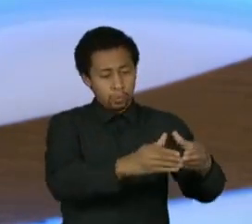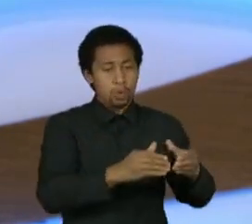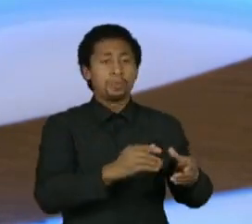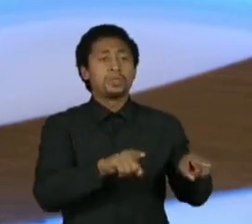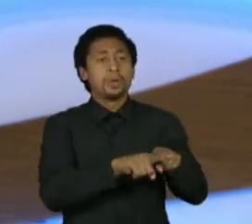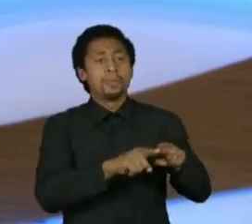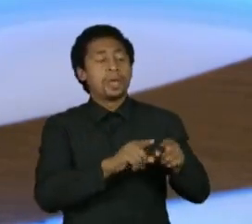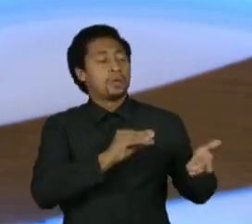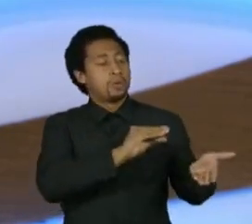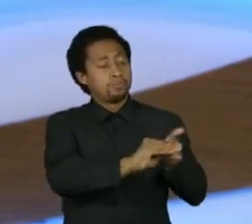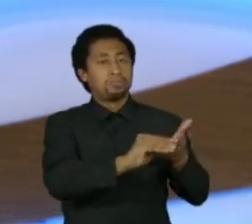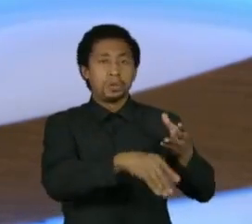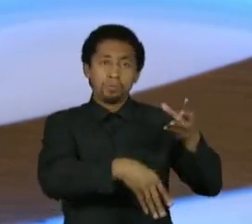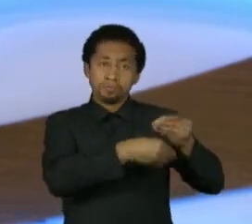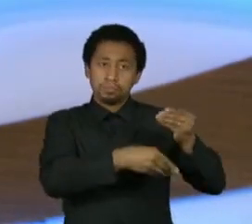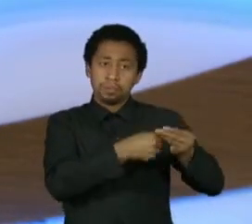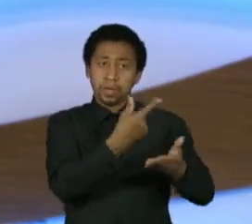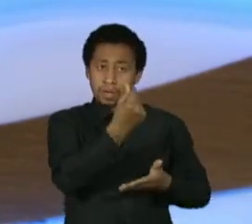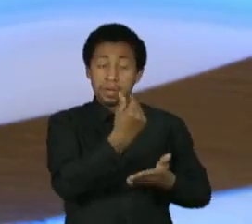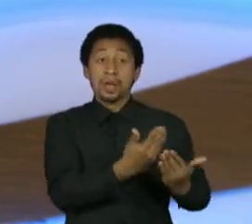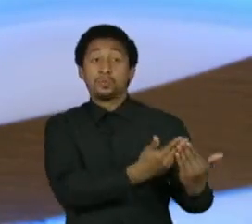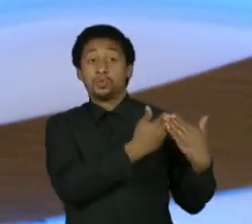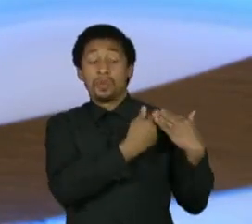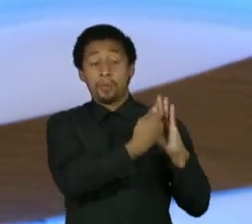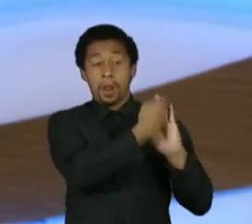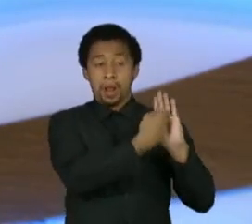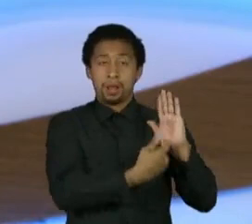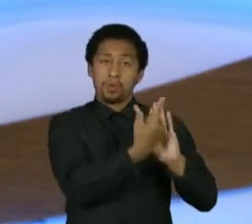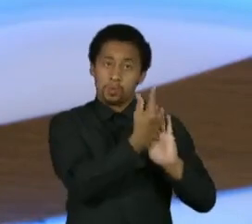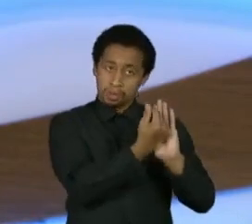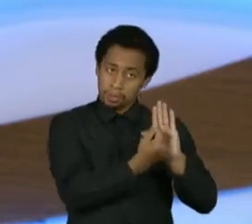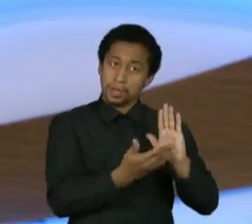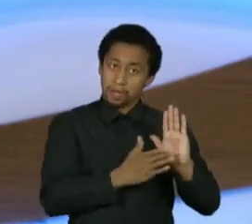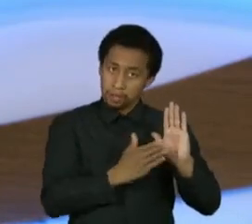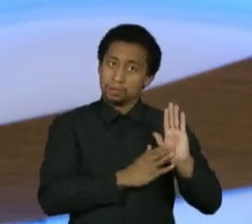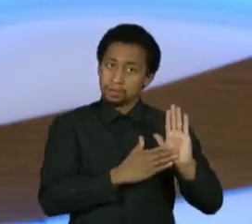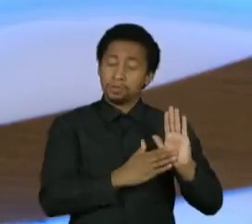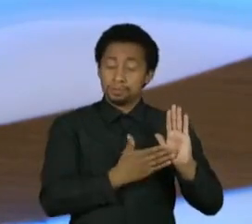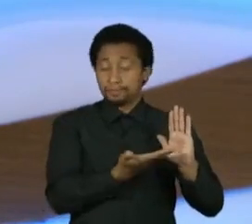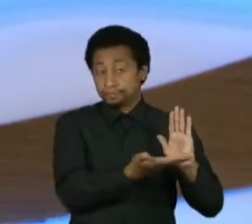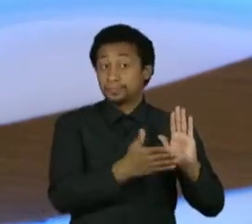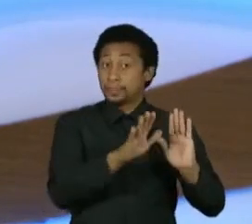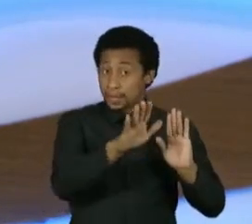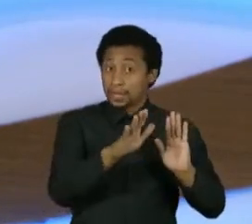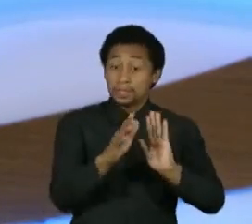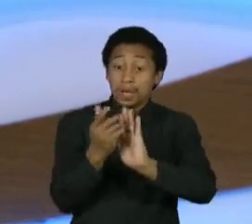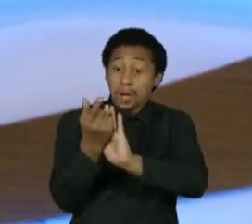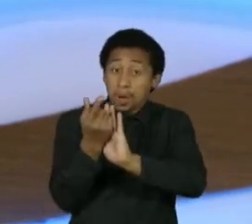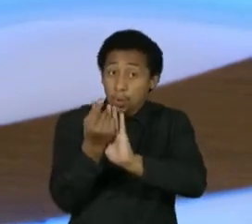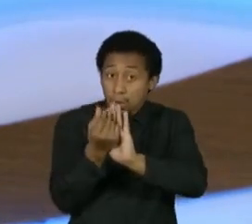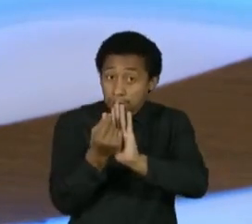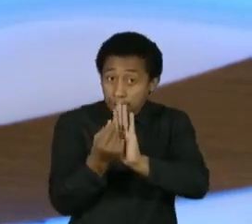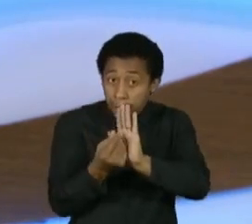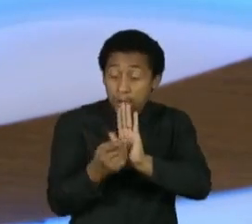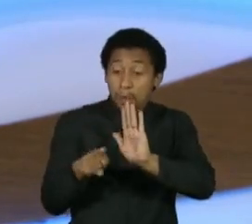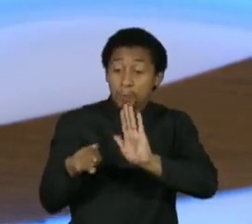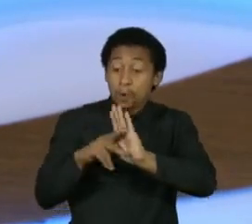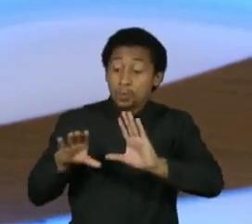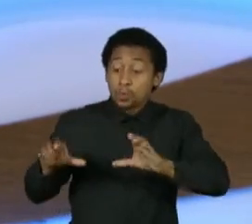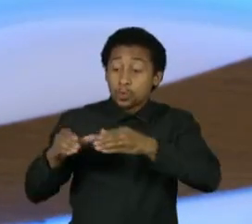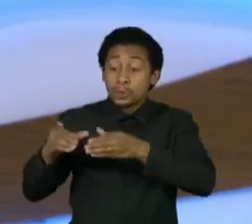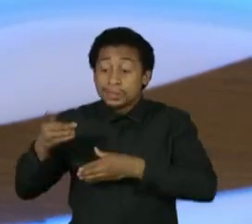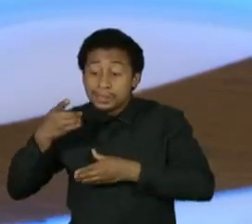número importante para ser destacado. As emendas, os recursos orçamentários de responsabilidade discricionária do Poder Executivo continuam